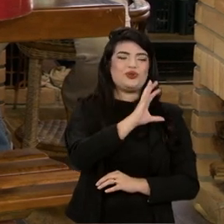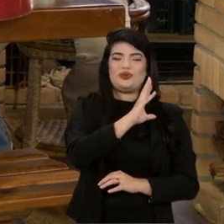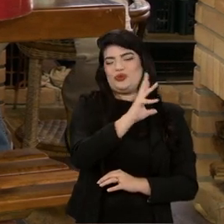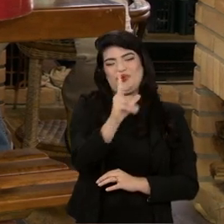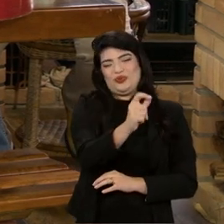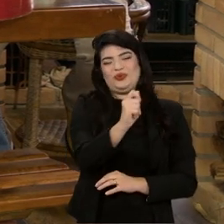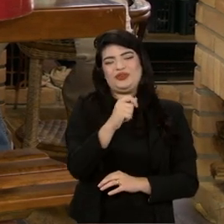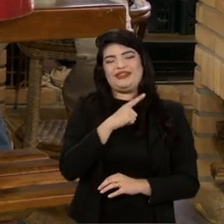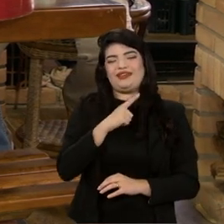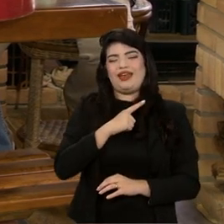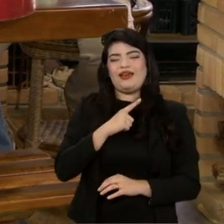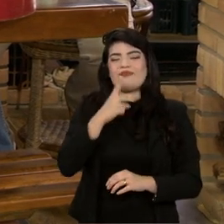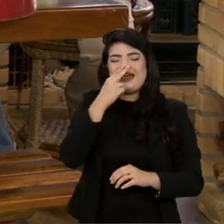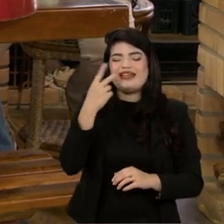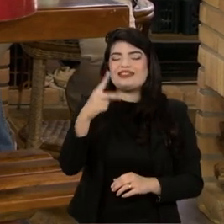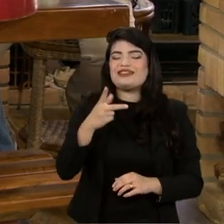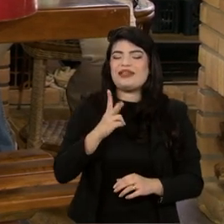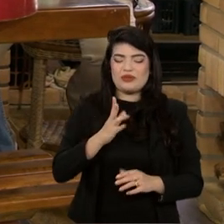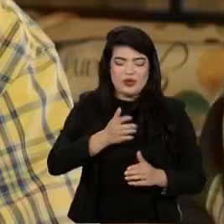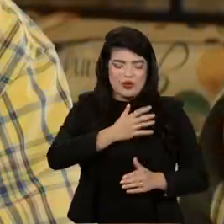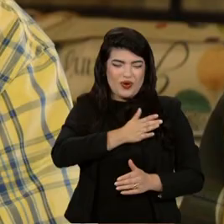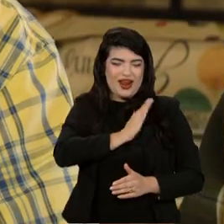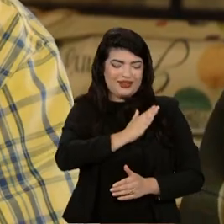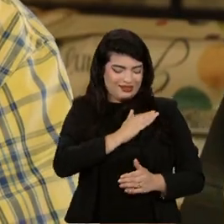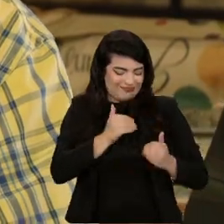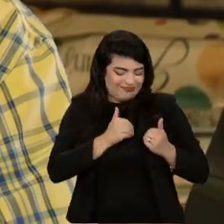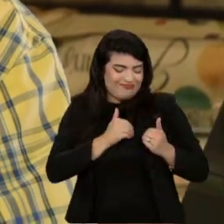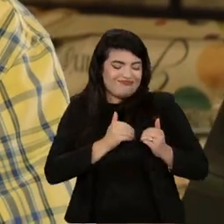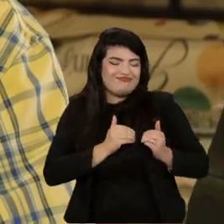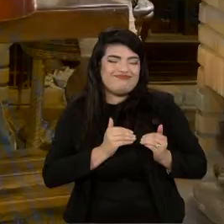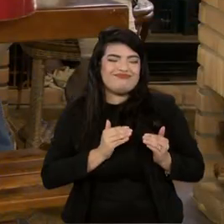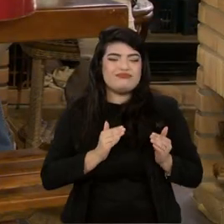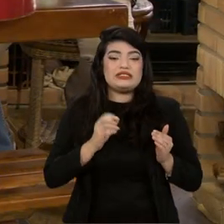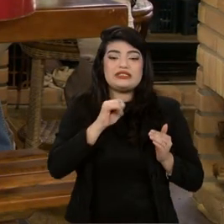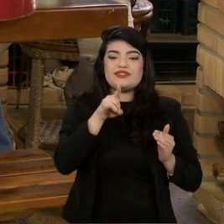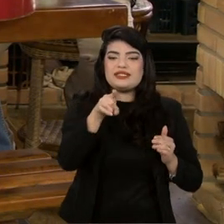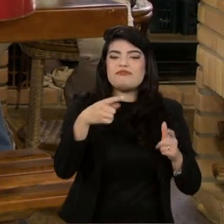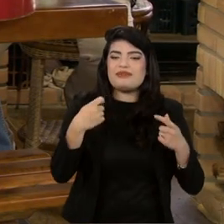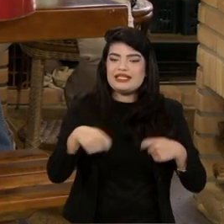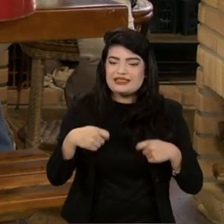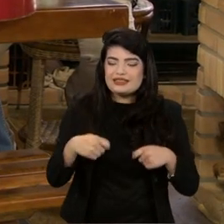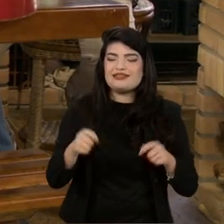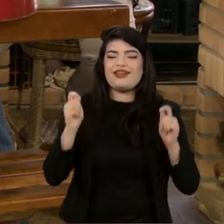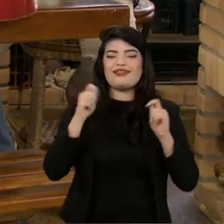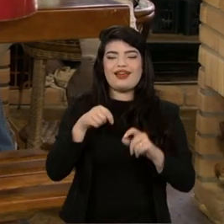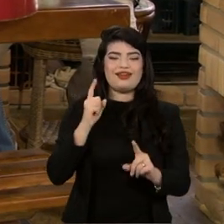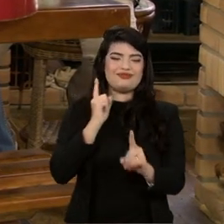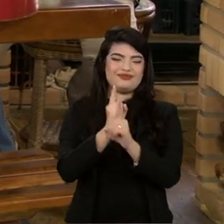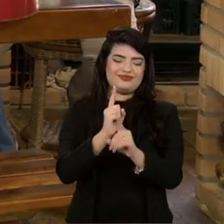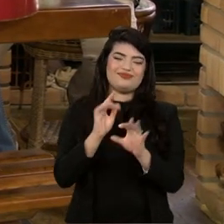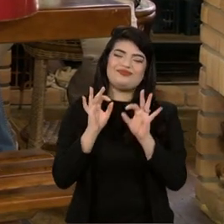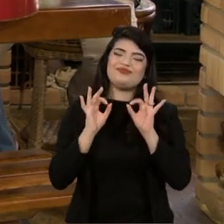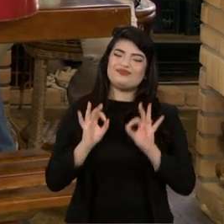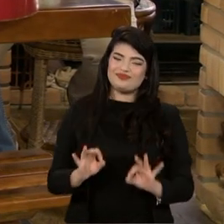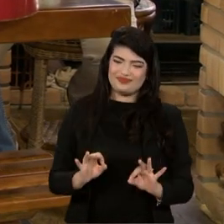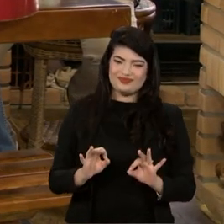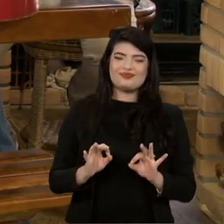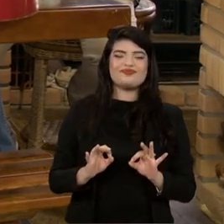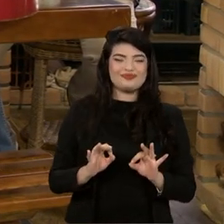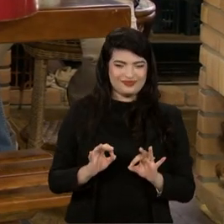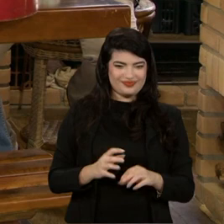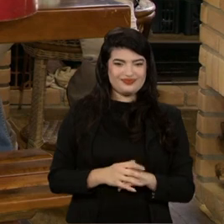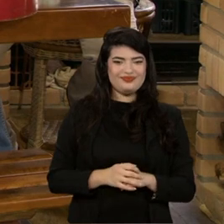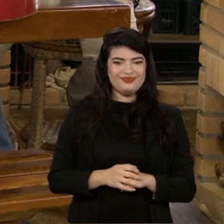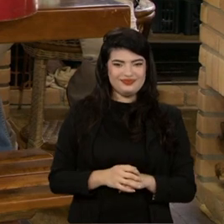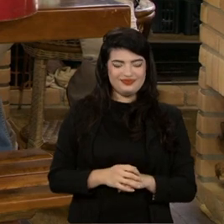está sempre com o coração aberto para aqueles que estão precisando lá, ali na frente, né, meu Sérgio? Esse é o... Somos nada